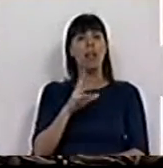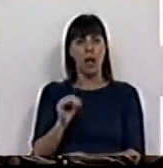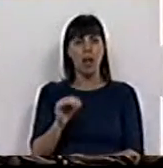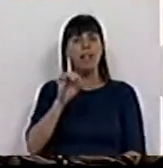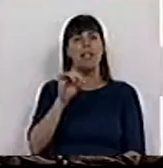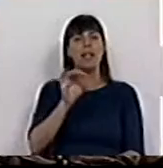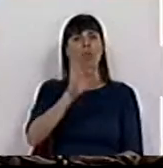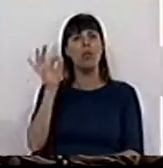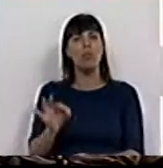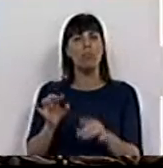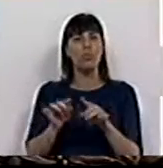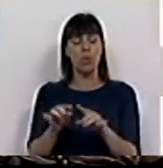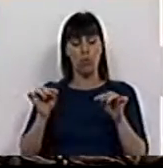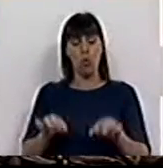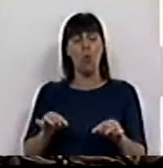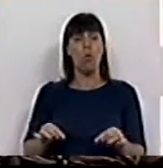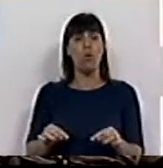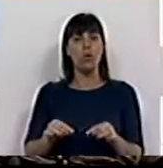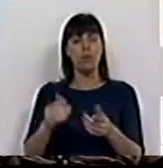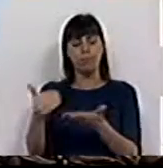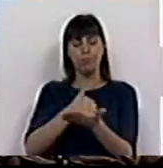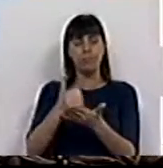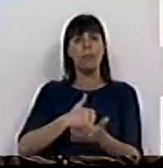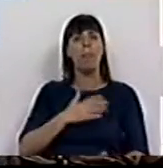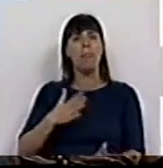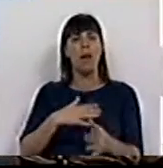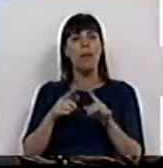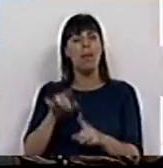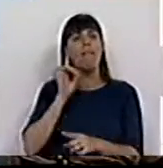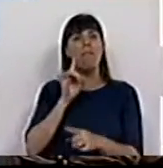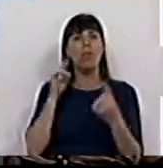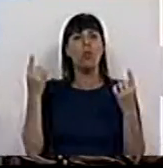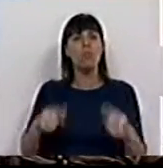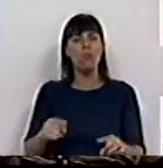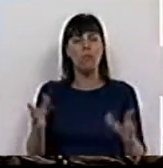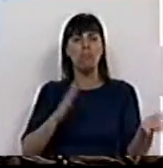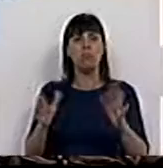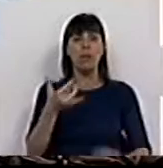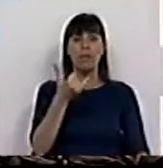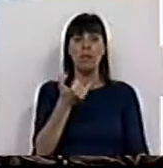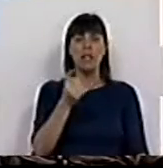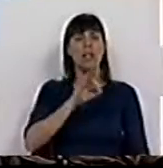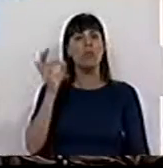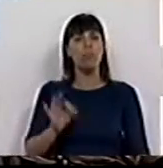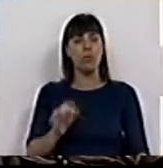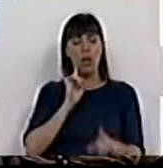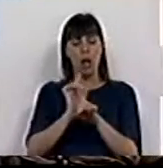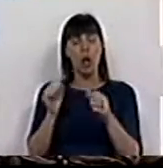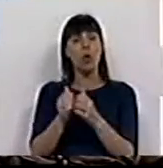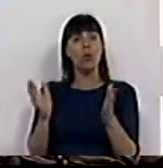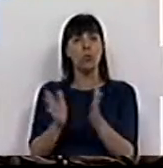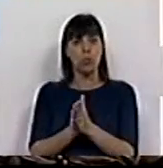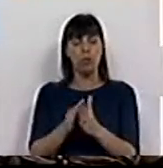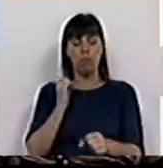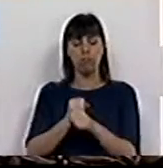IRS 60%. Hoje, os lucros das empresas valem apenas cerca de 25% desse total